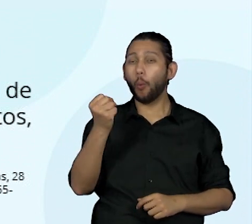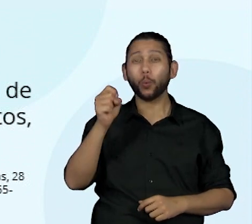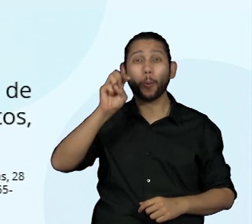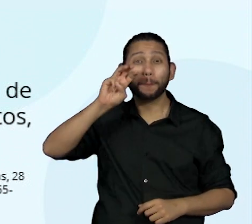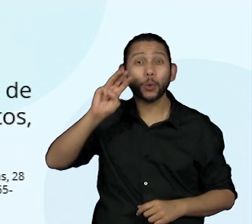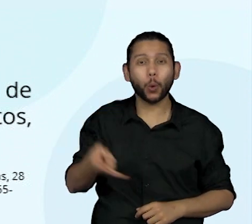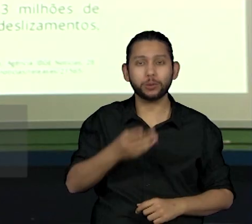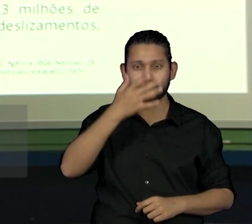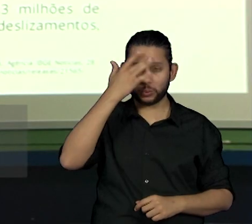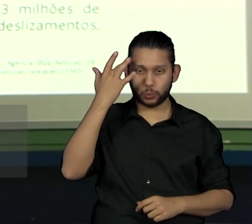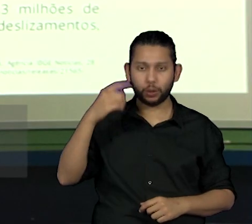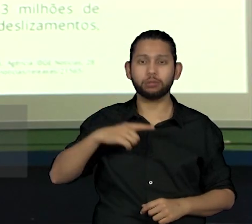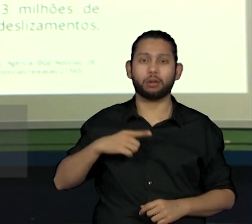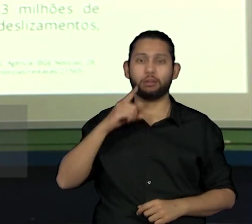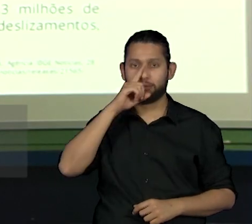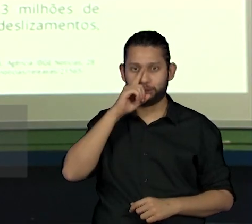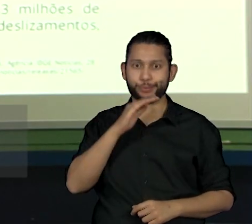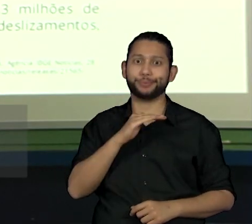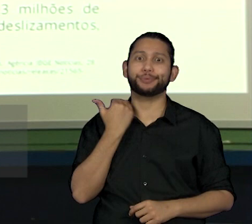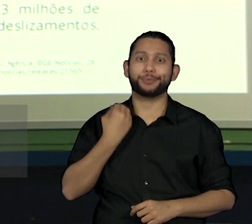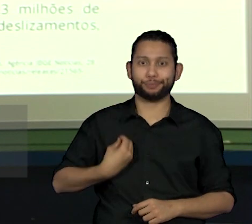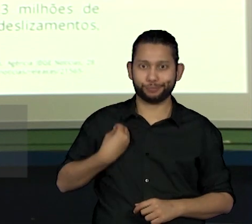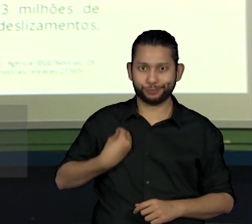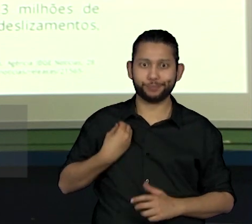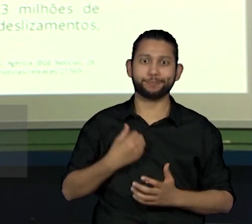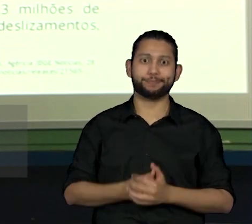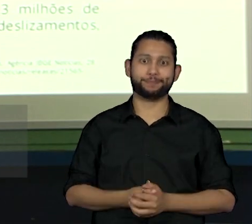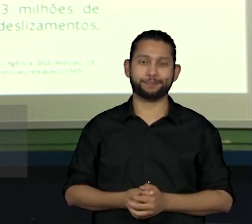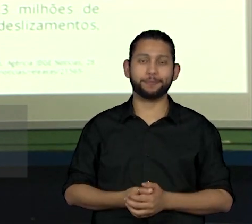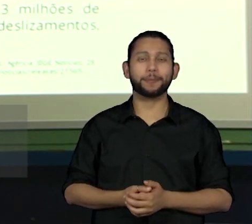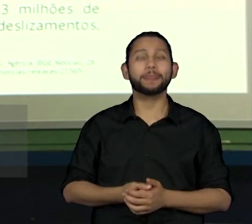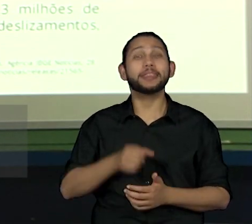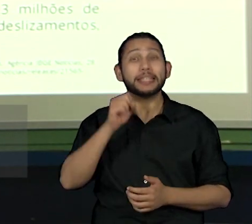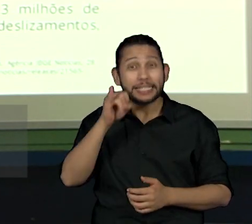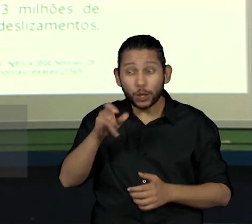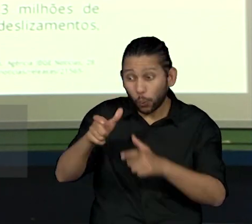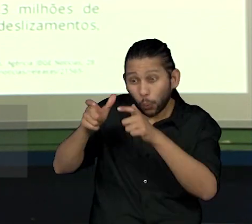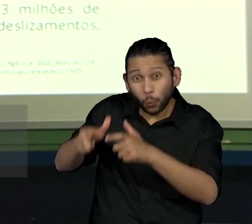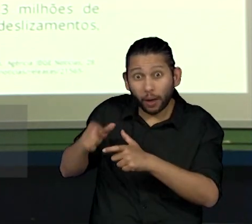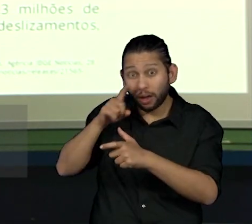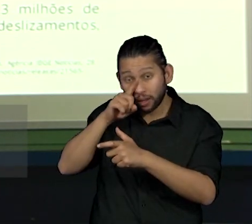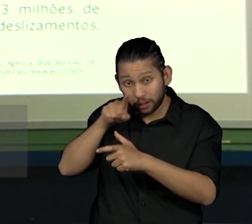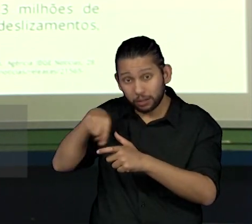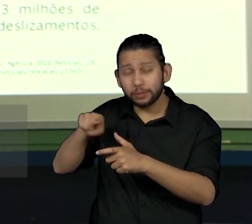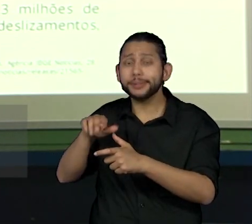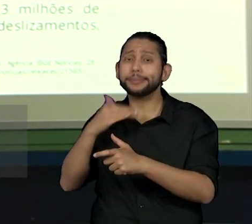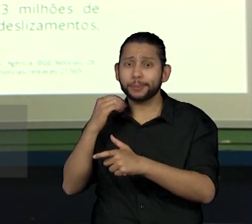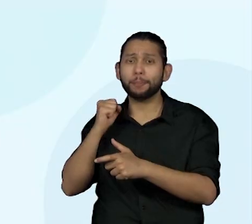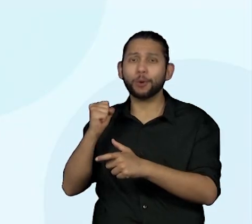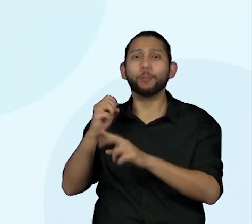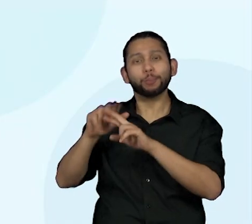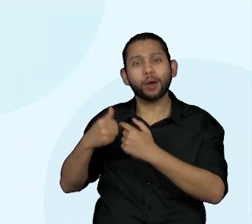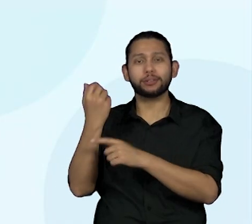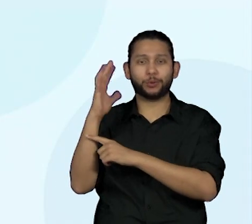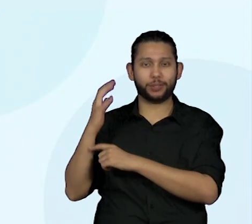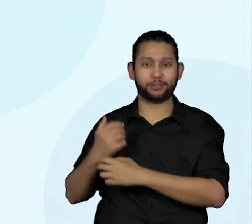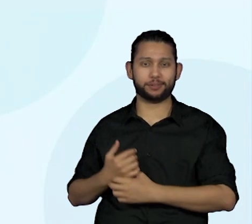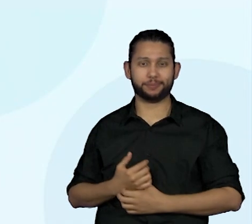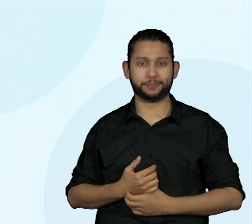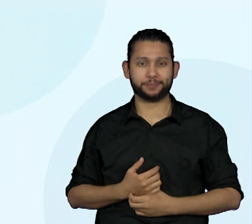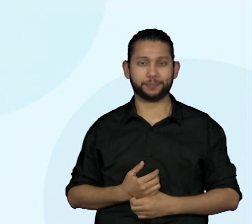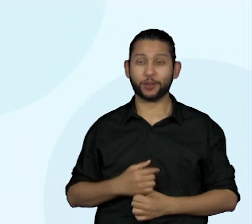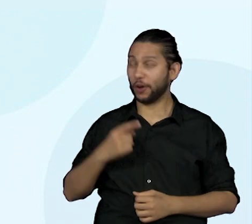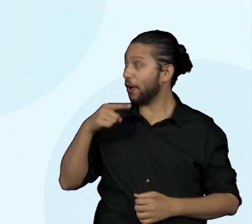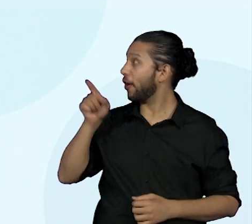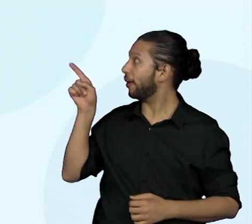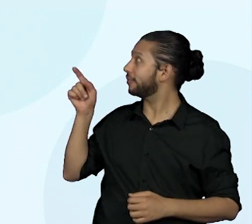correm riscos em relação a isso. Ou seja, muita gente corre perigo no Brasil com a natureza. Em algumas regiões